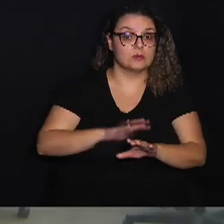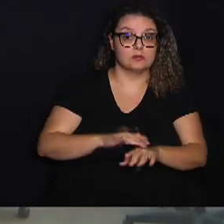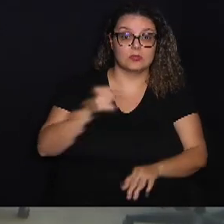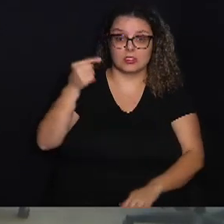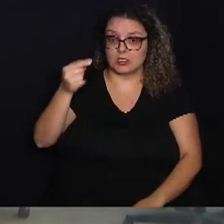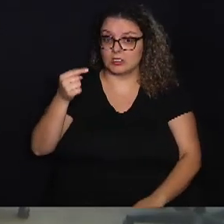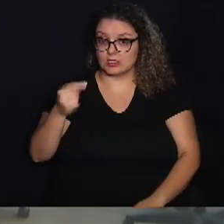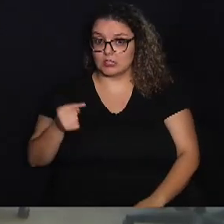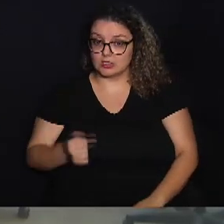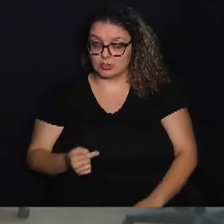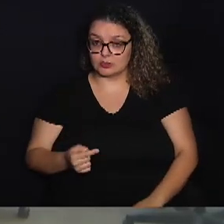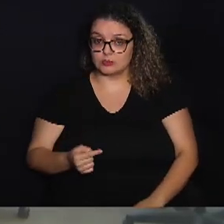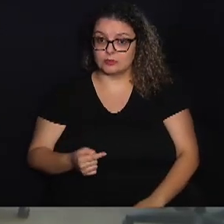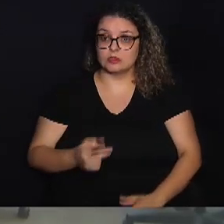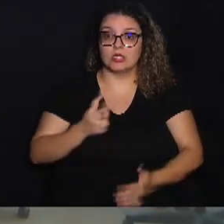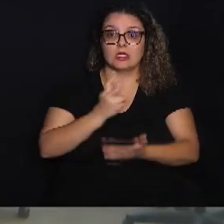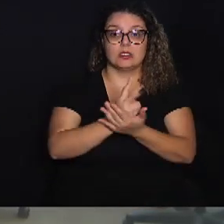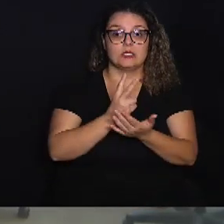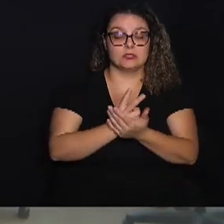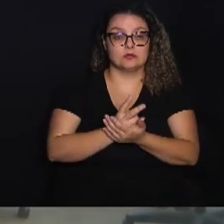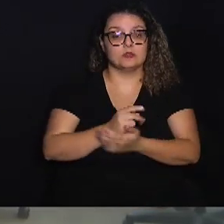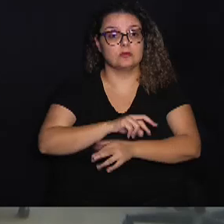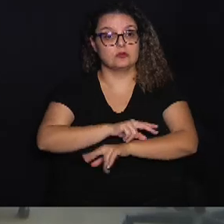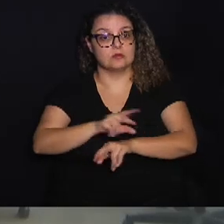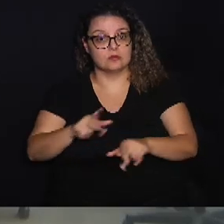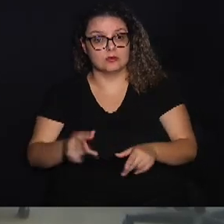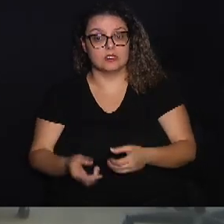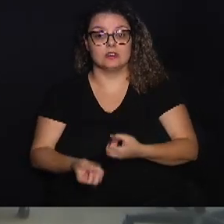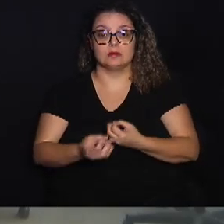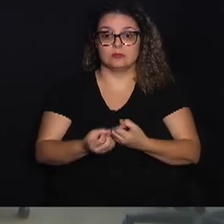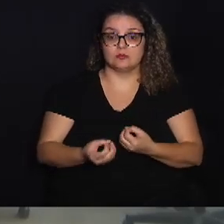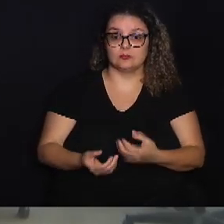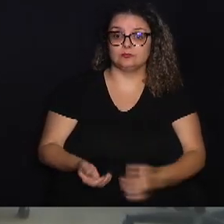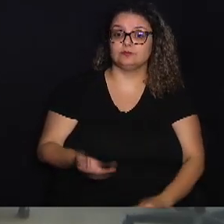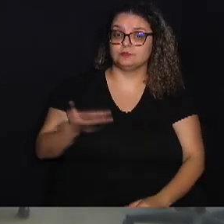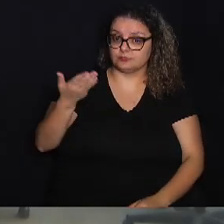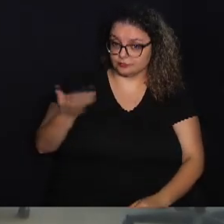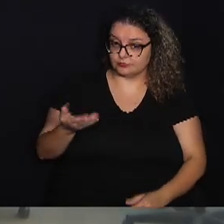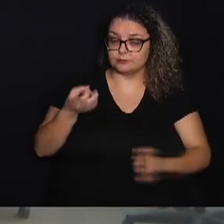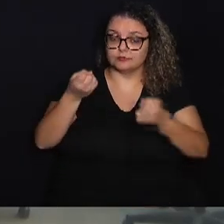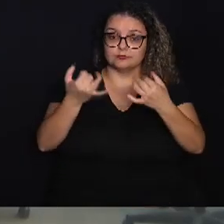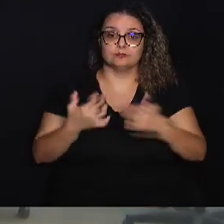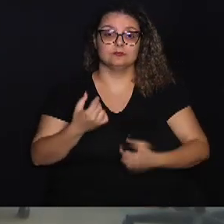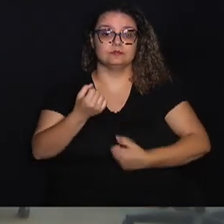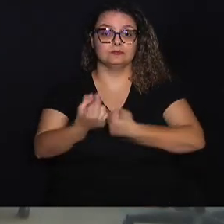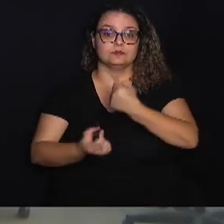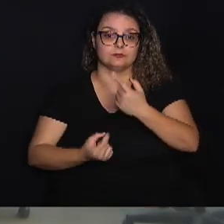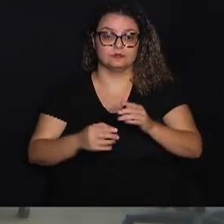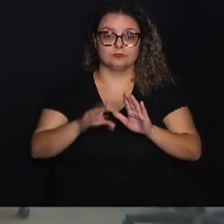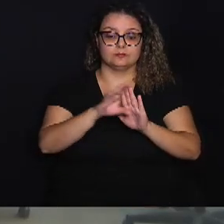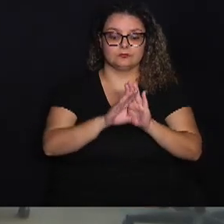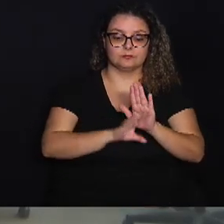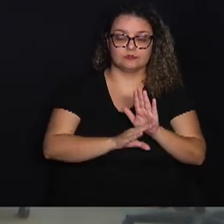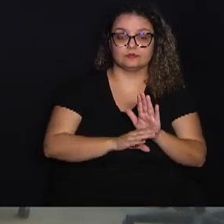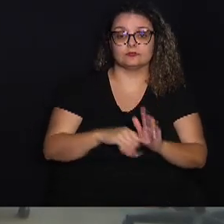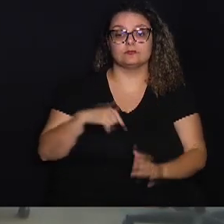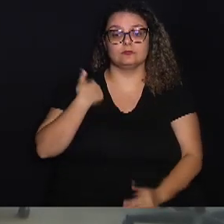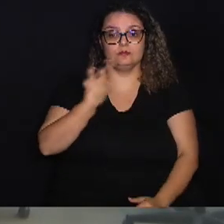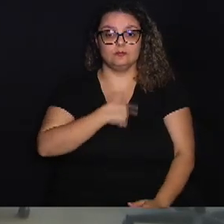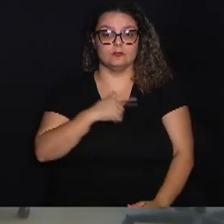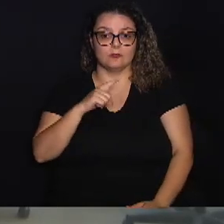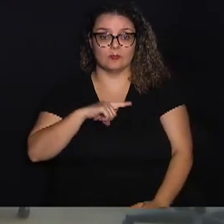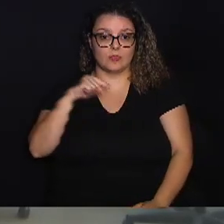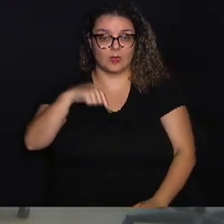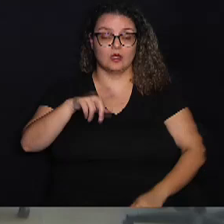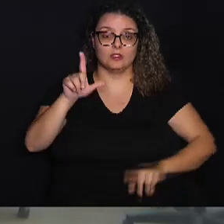uma delas sempre com muita informação estou repassando para você aqui alguns programas né a programação que nós temos